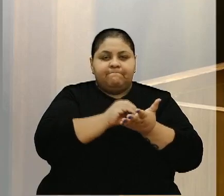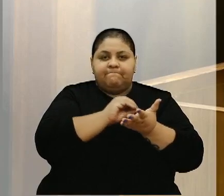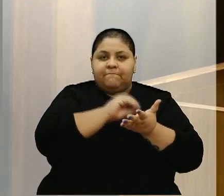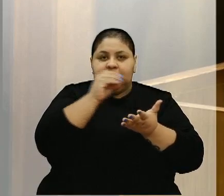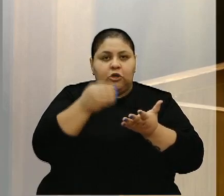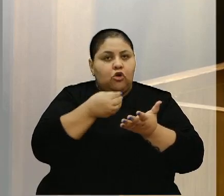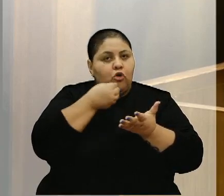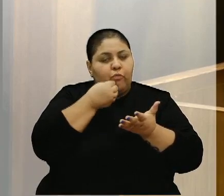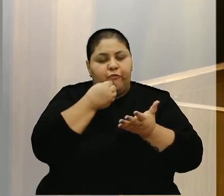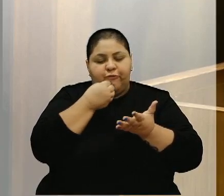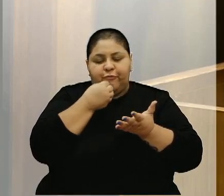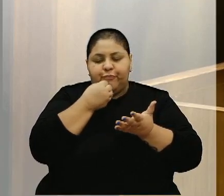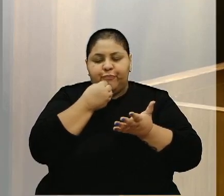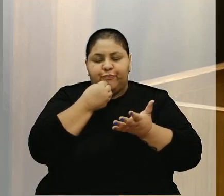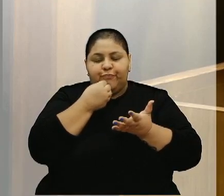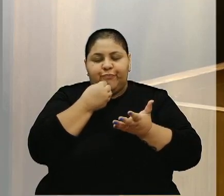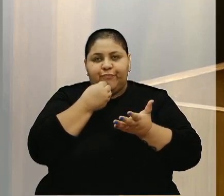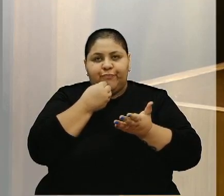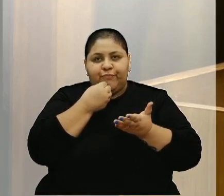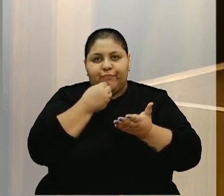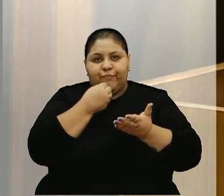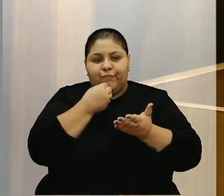eu não teria